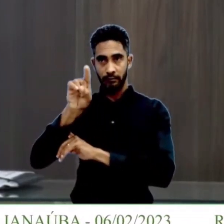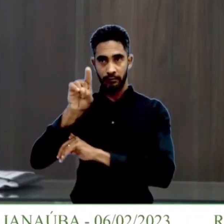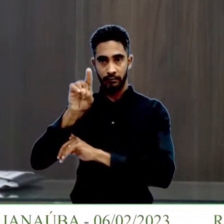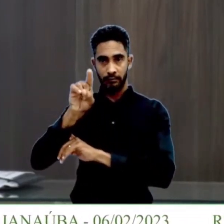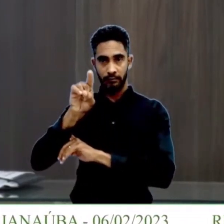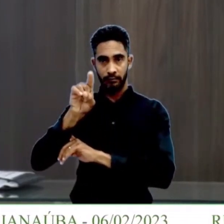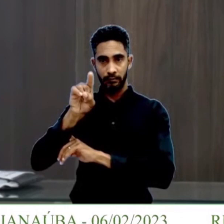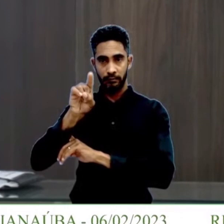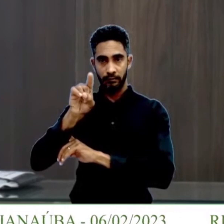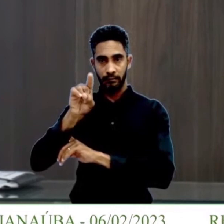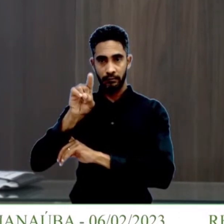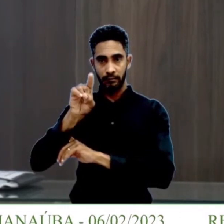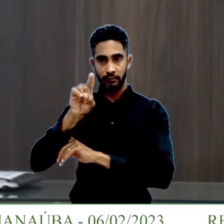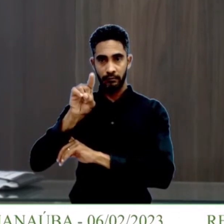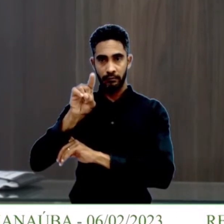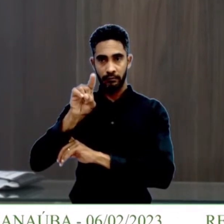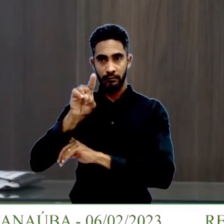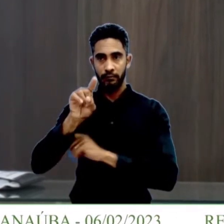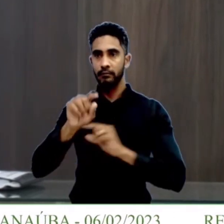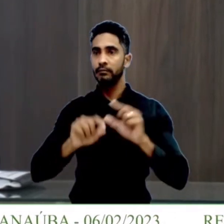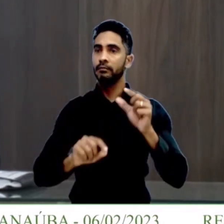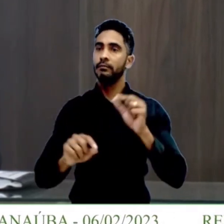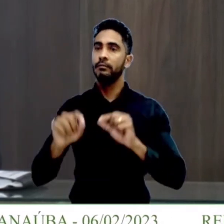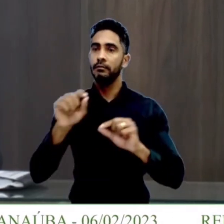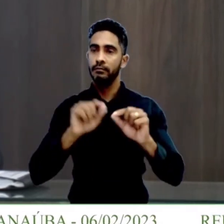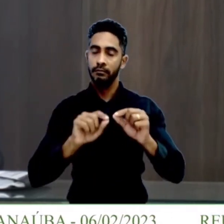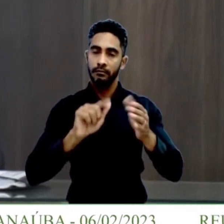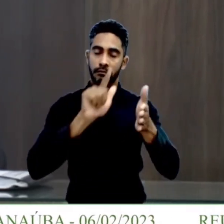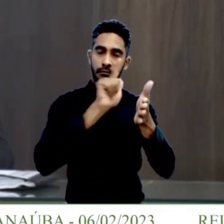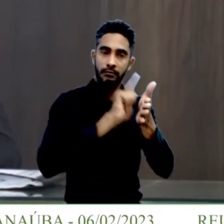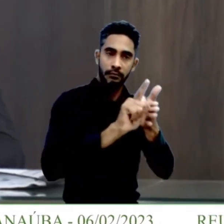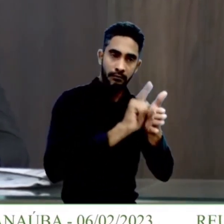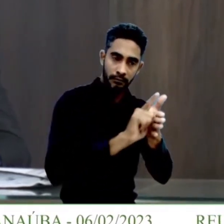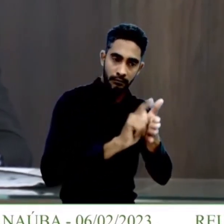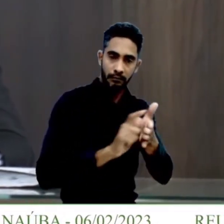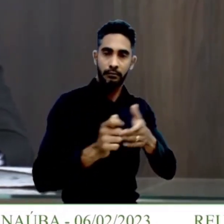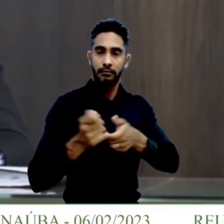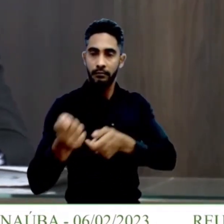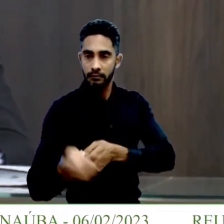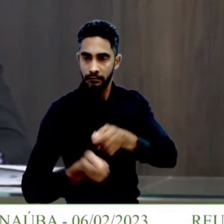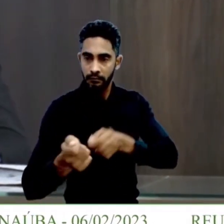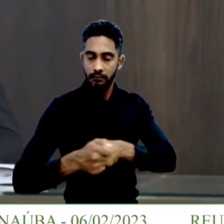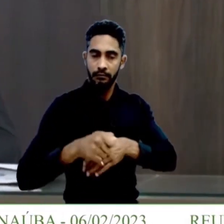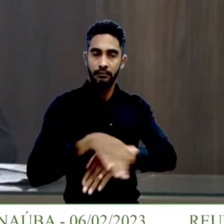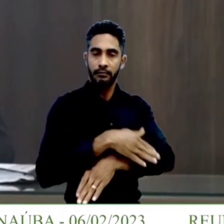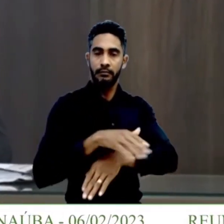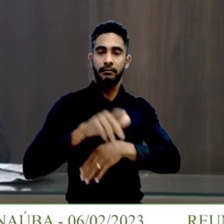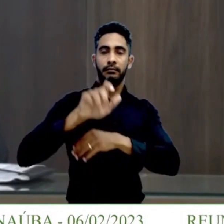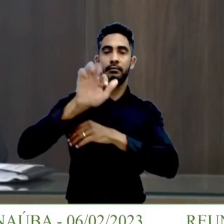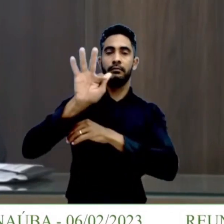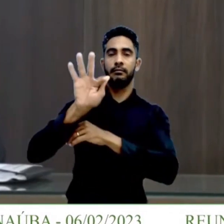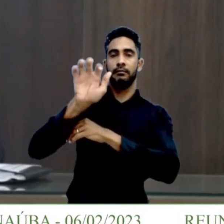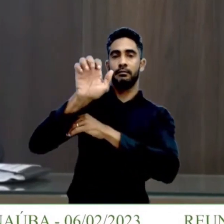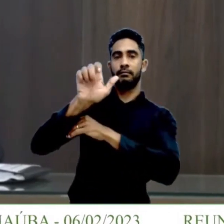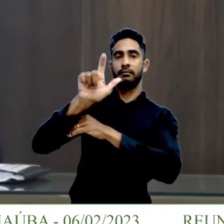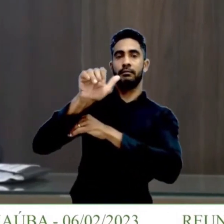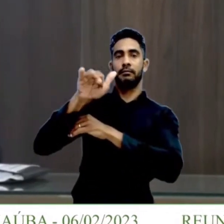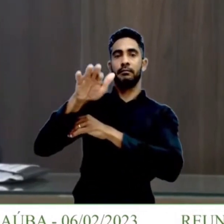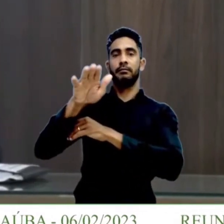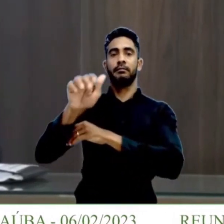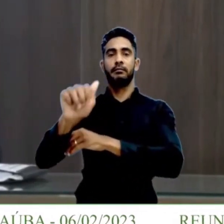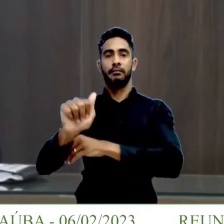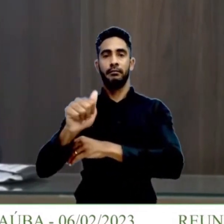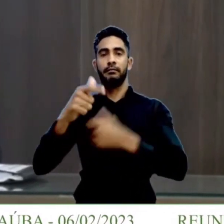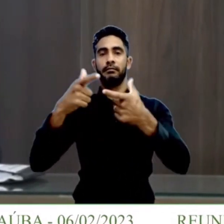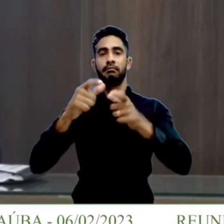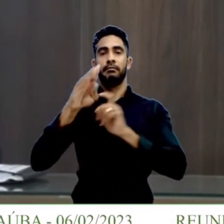José Aparecido Mendes Santos, para que viabilize a limpeza, roçagem, na rua Felícia Fernandes,